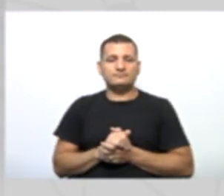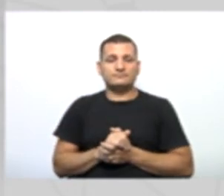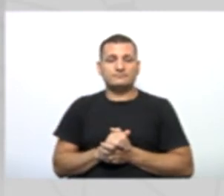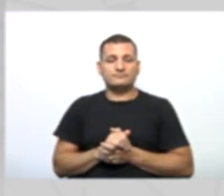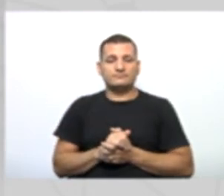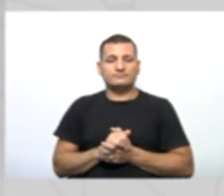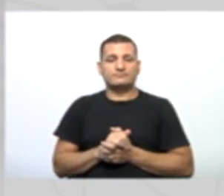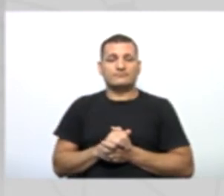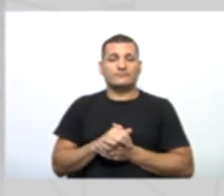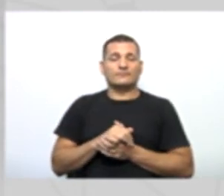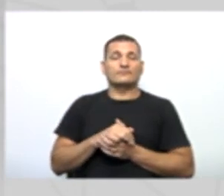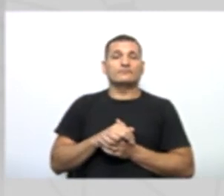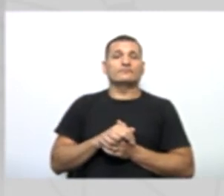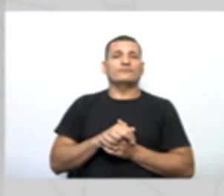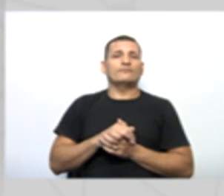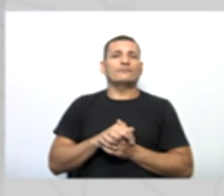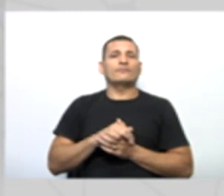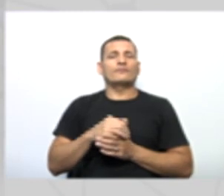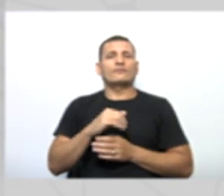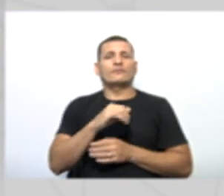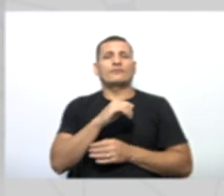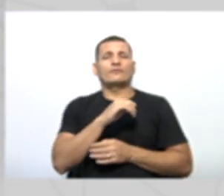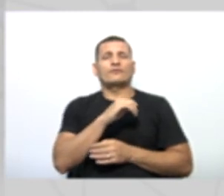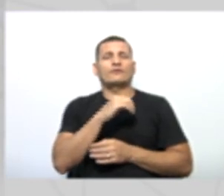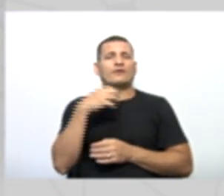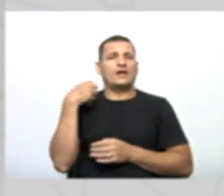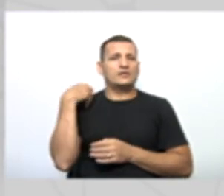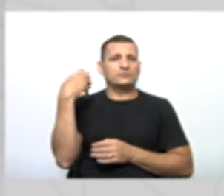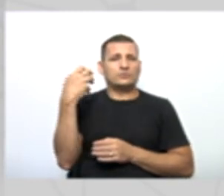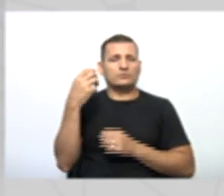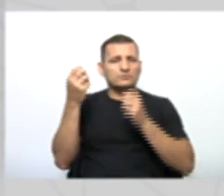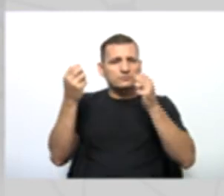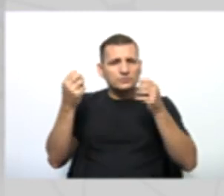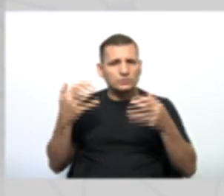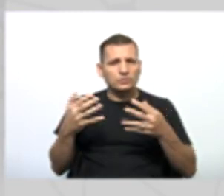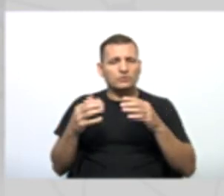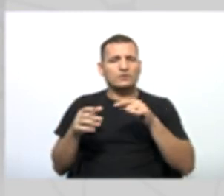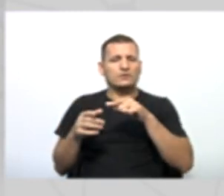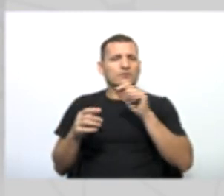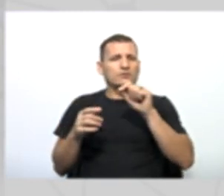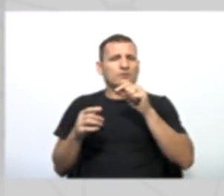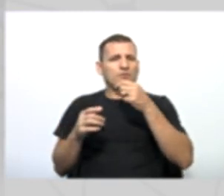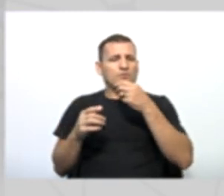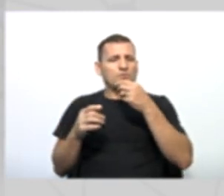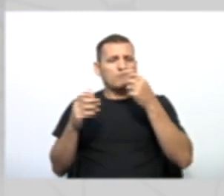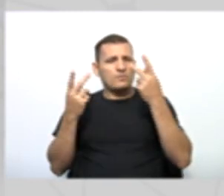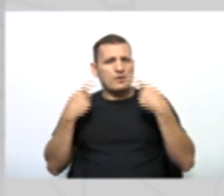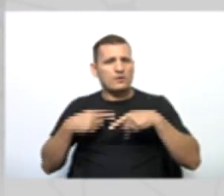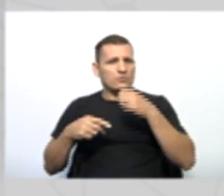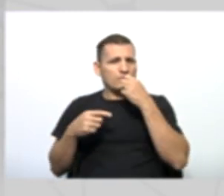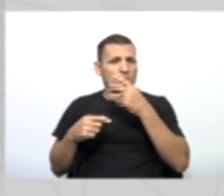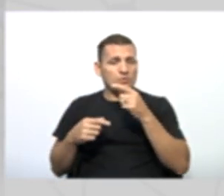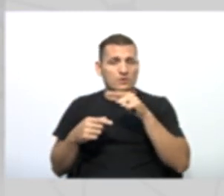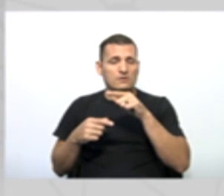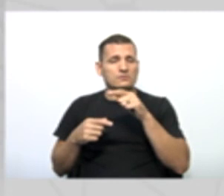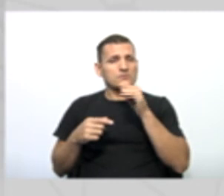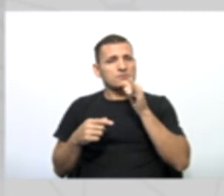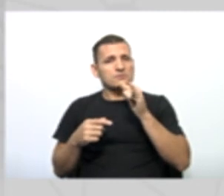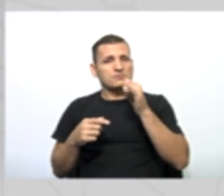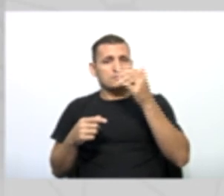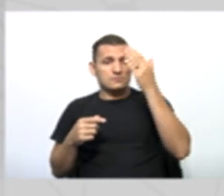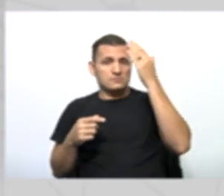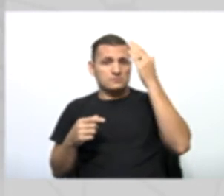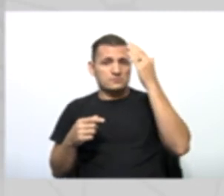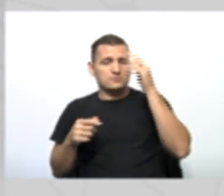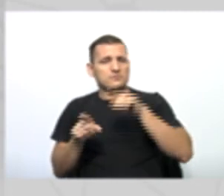de ser um bom cidadão. Inclusive, vai destacar que o homem sábio, o homem bom, ele só é bom se ele também for